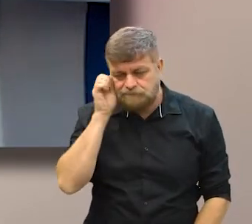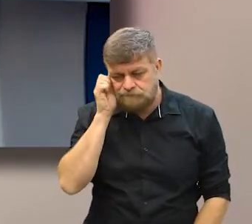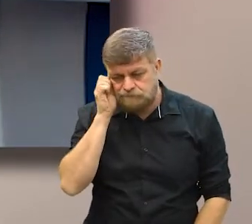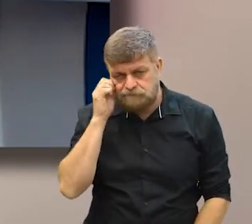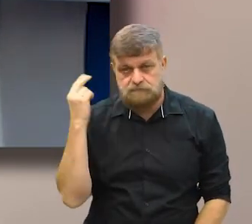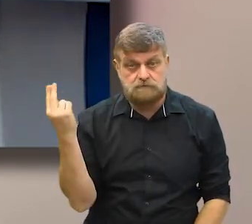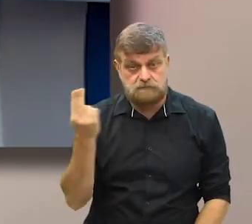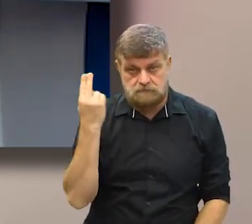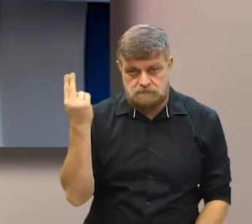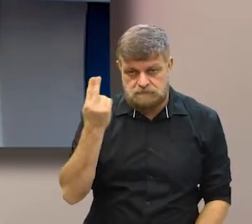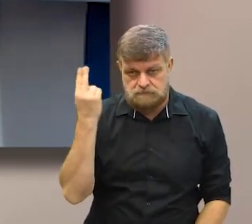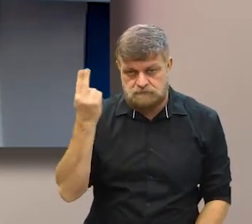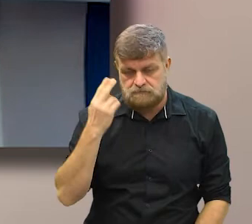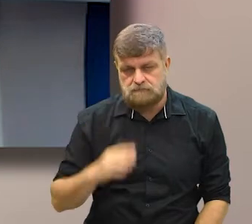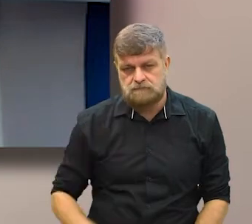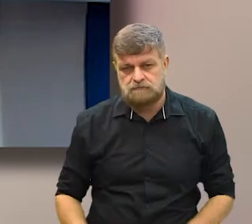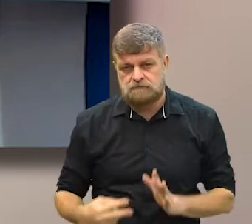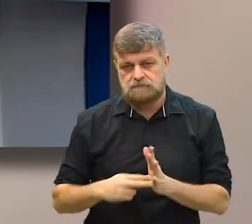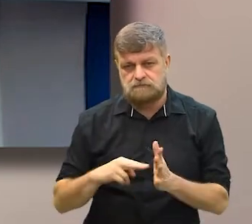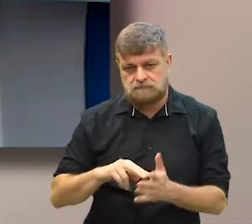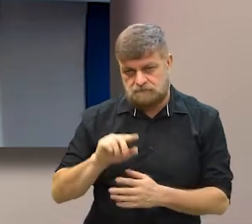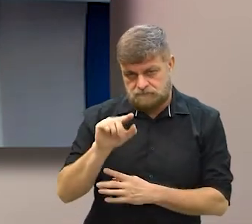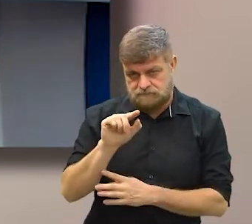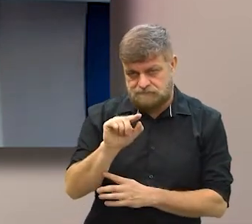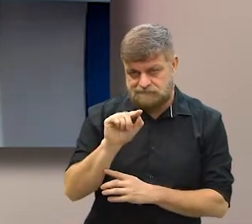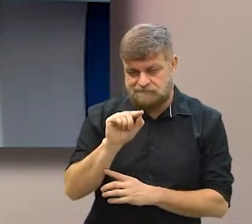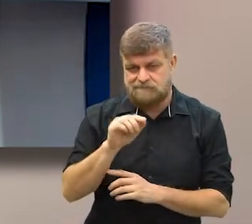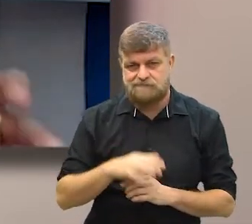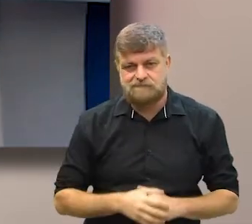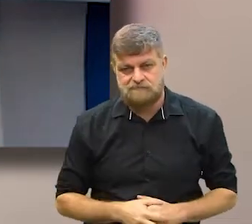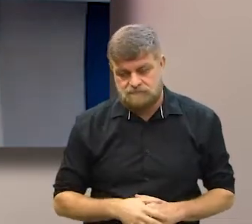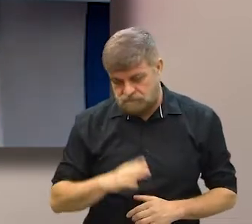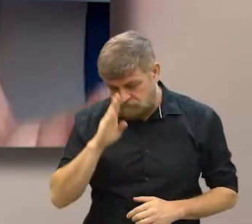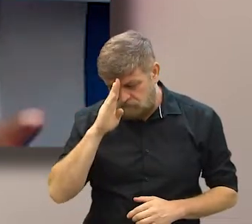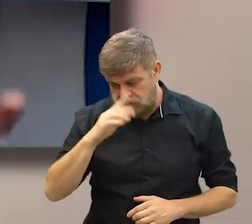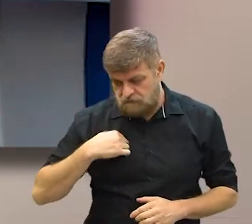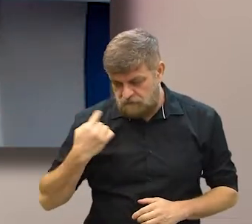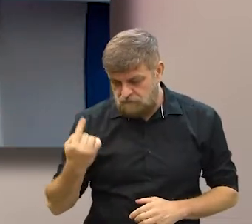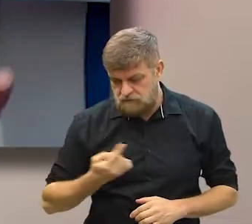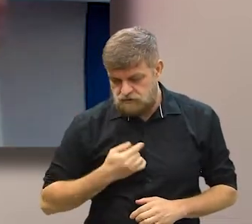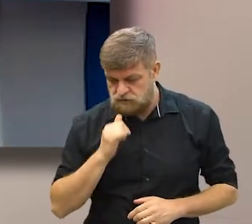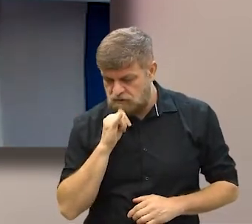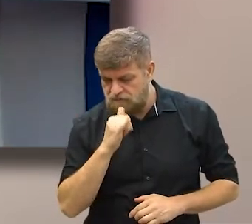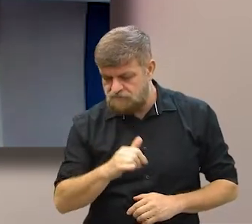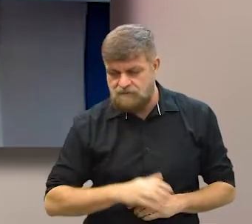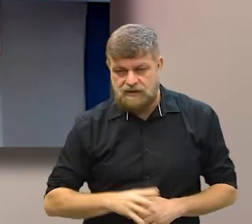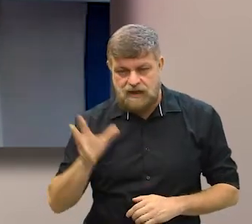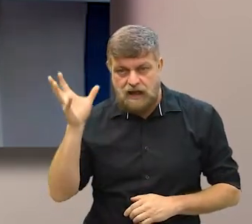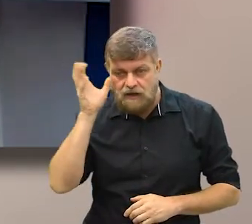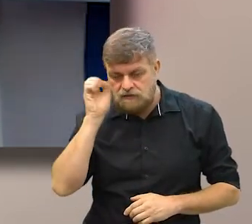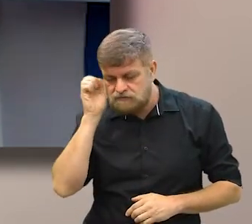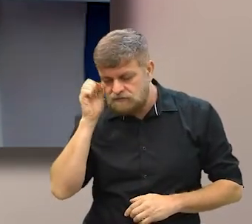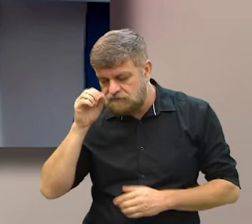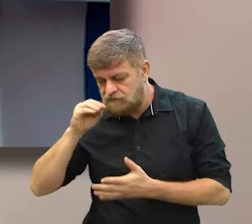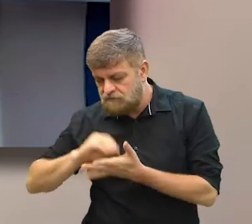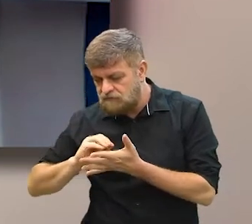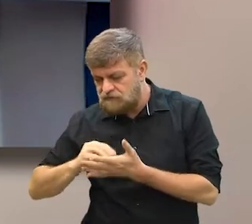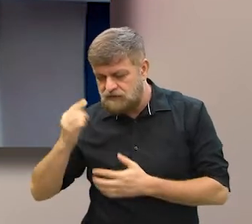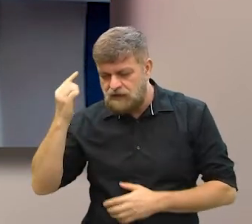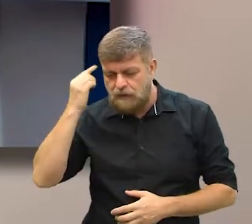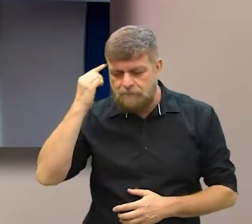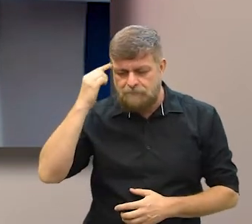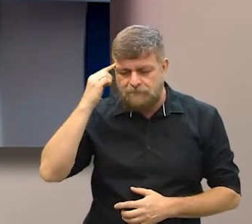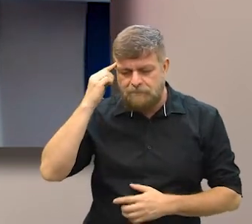dormir. Ou seja, principalmente quando a gente fala de insônia, essa questão da